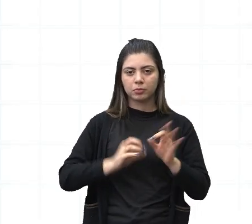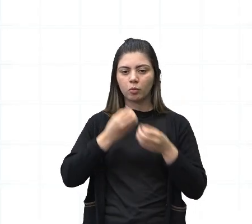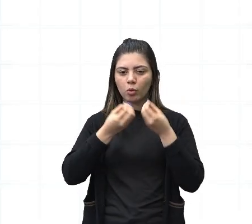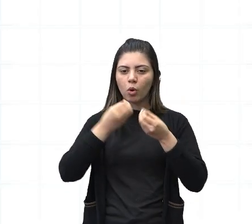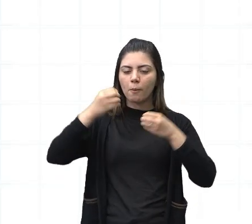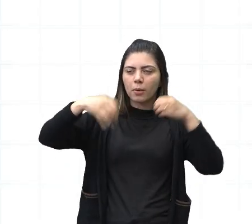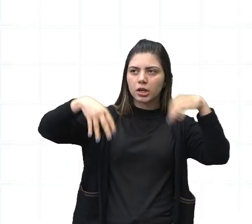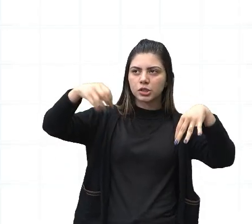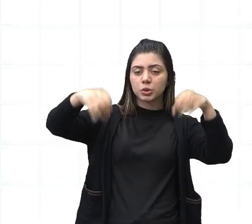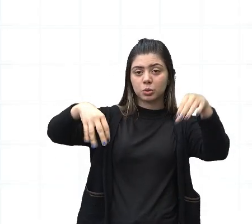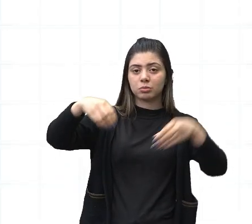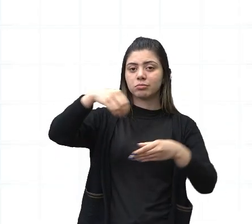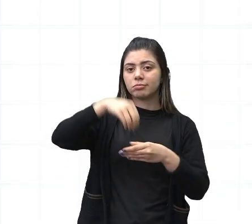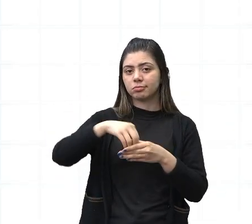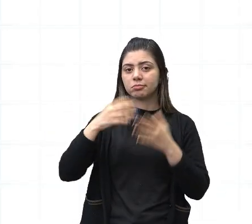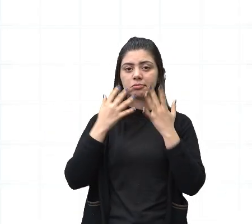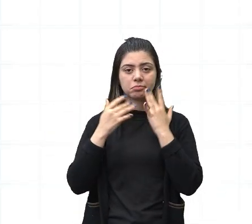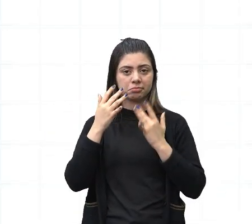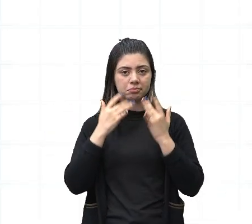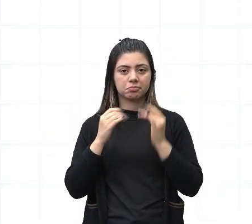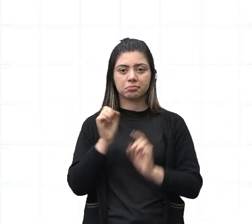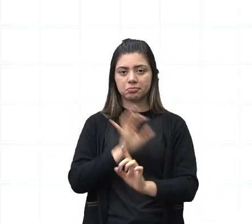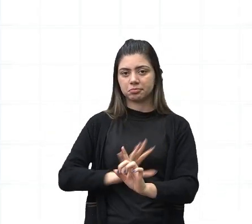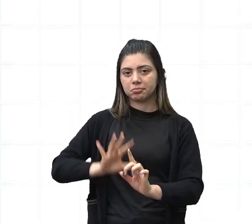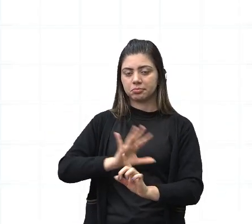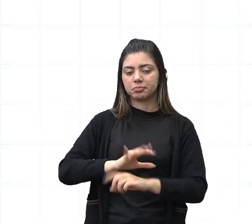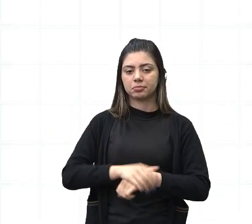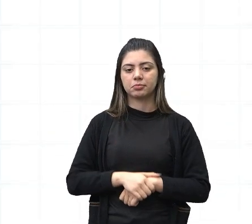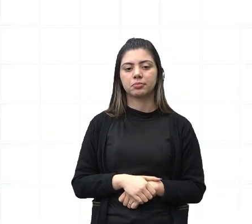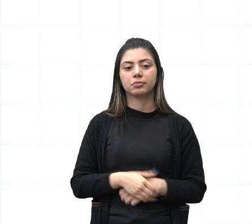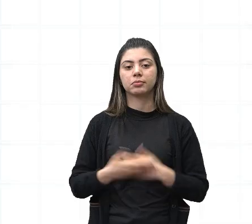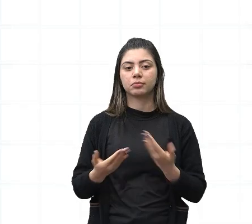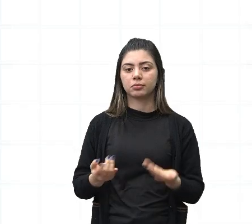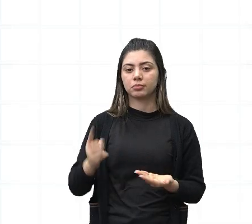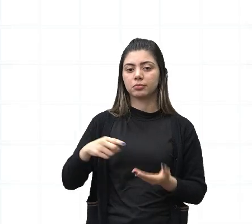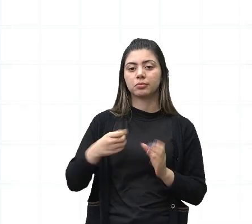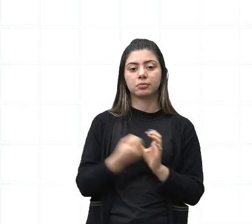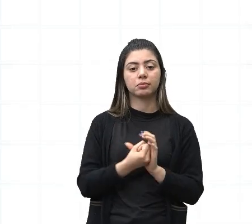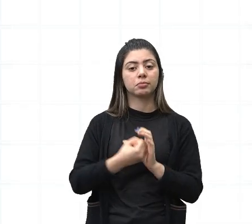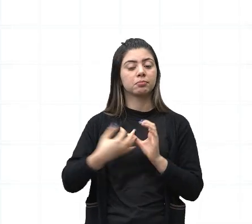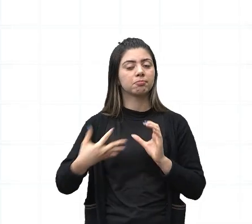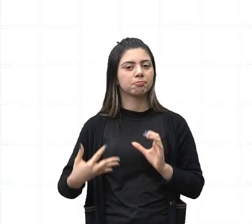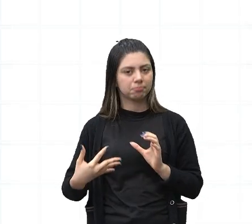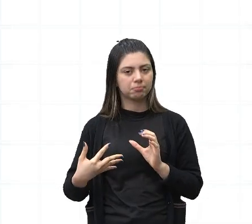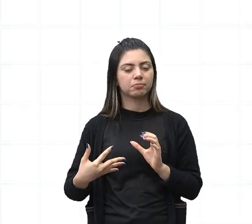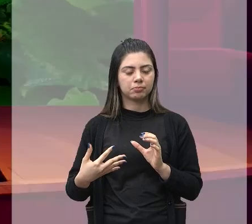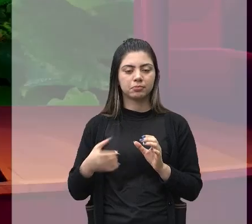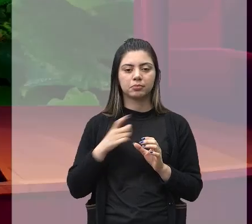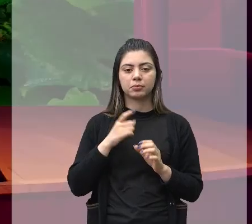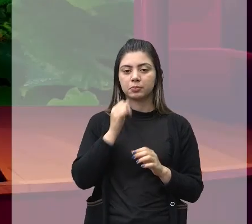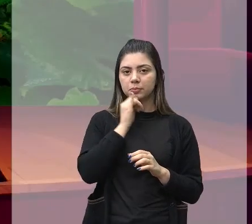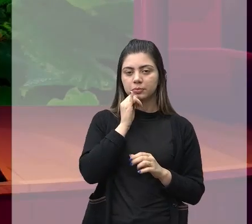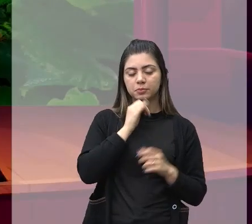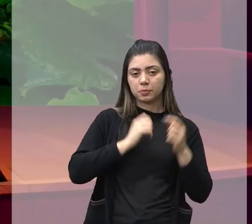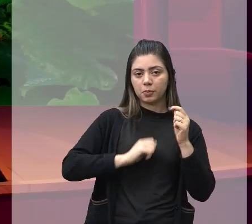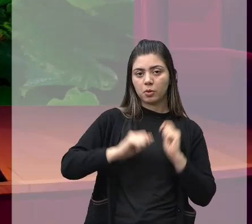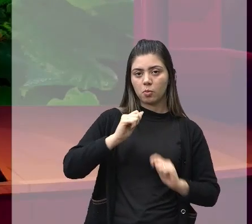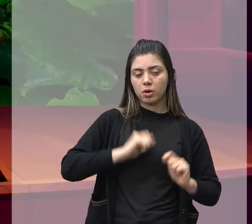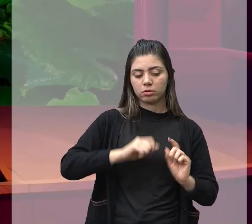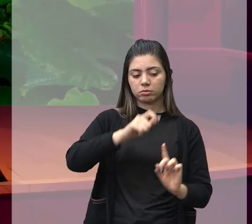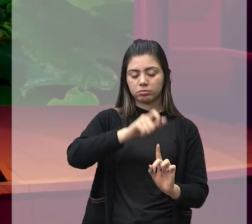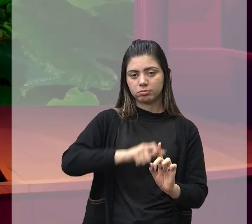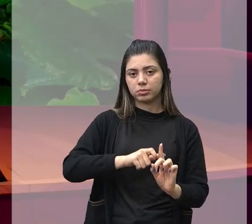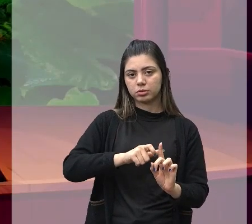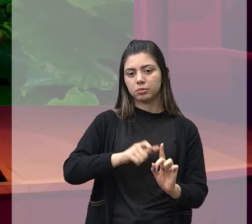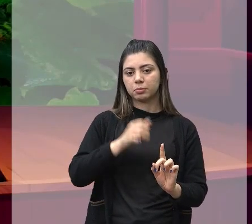das luzes em uma peça teatral. Outro elemento, outro personagem, digamos assim, outro elemento que